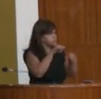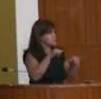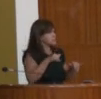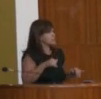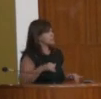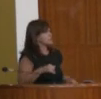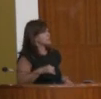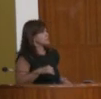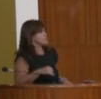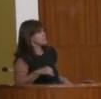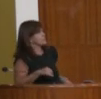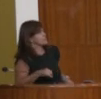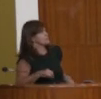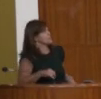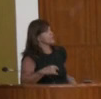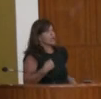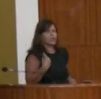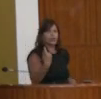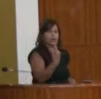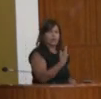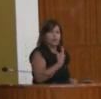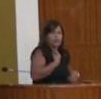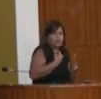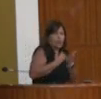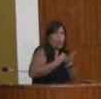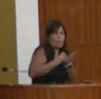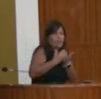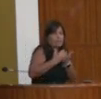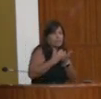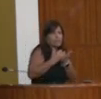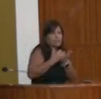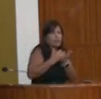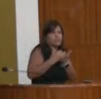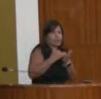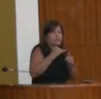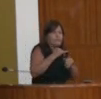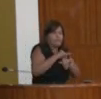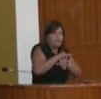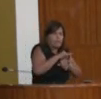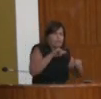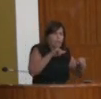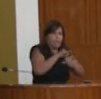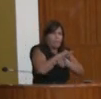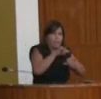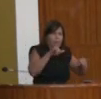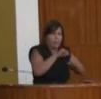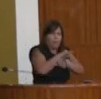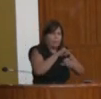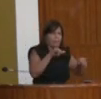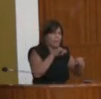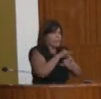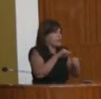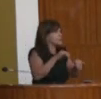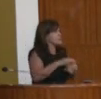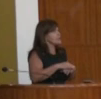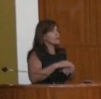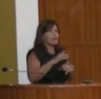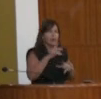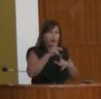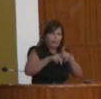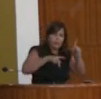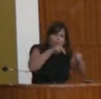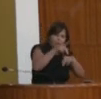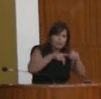Porque quando a gente começa a colocar exatamente, né, a